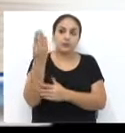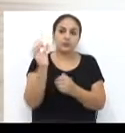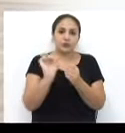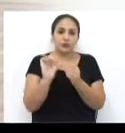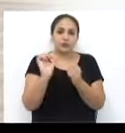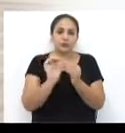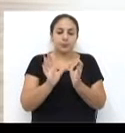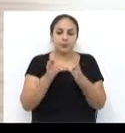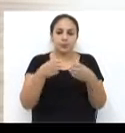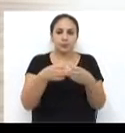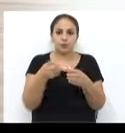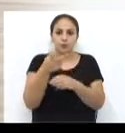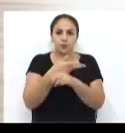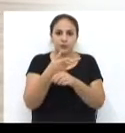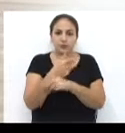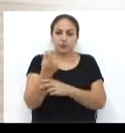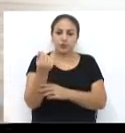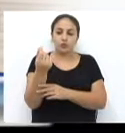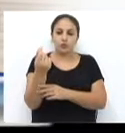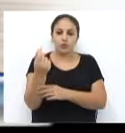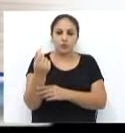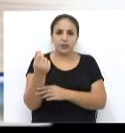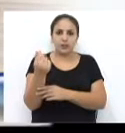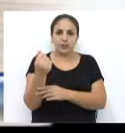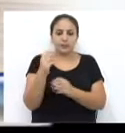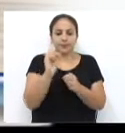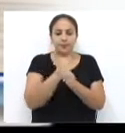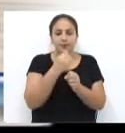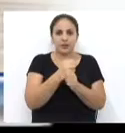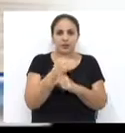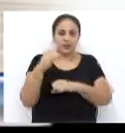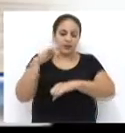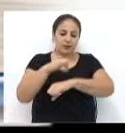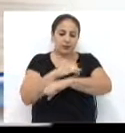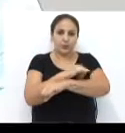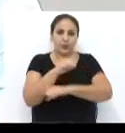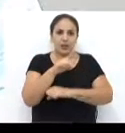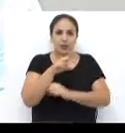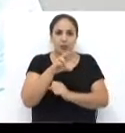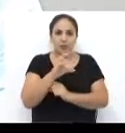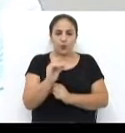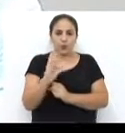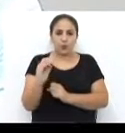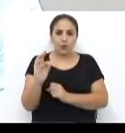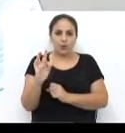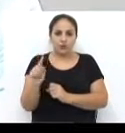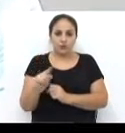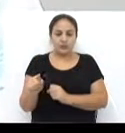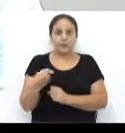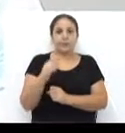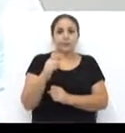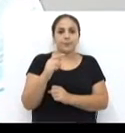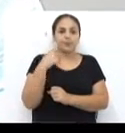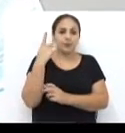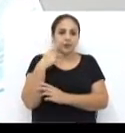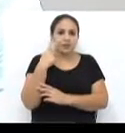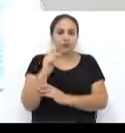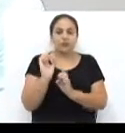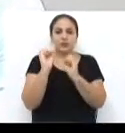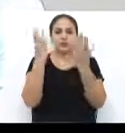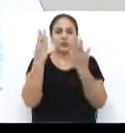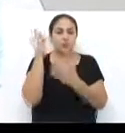e viagens feitas pelo grupo em busca de recursos às obras do Lauro Cortes. Necli comemorou as conquistas,